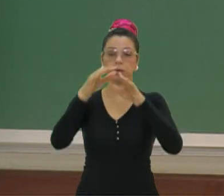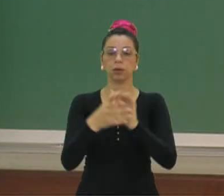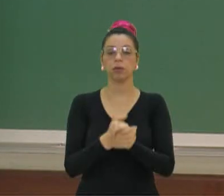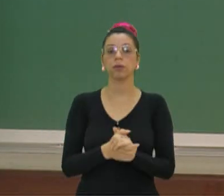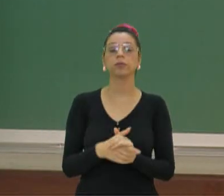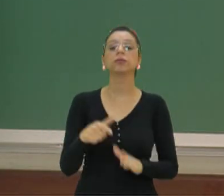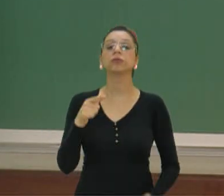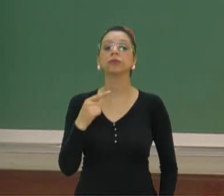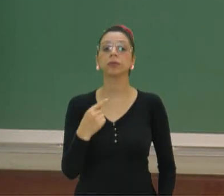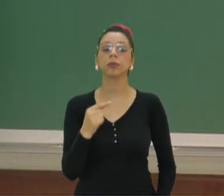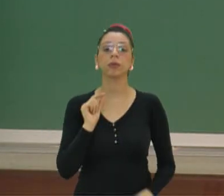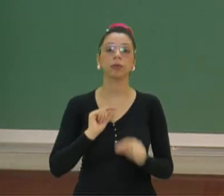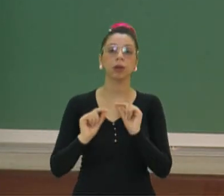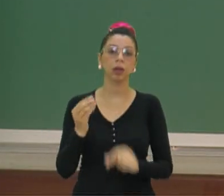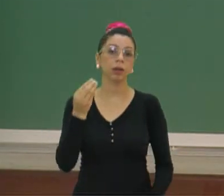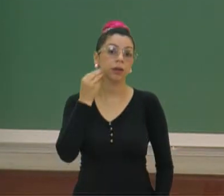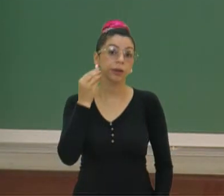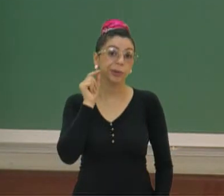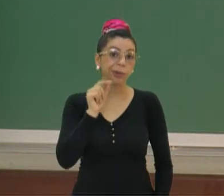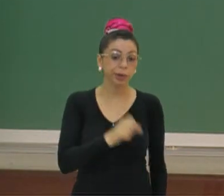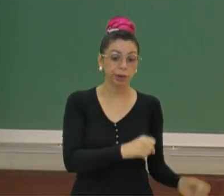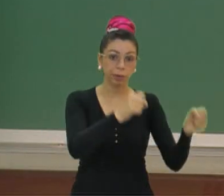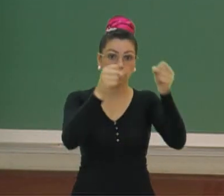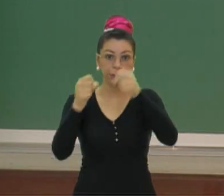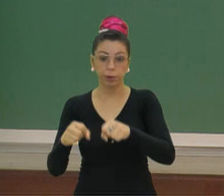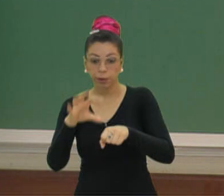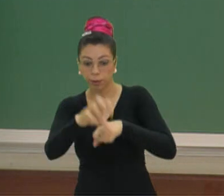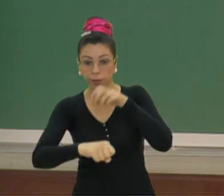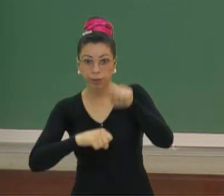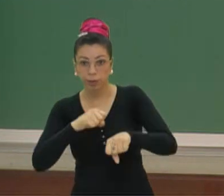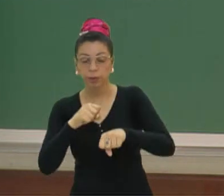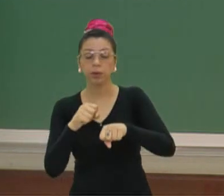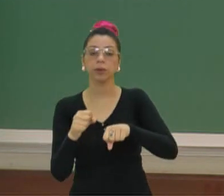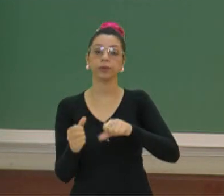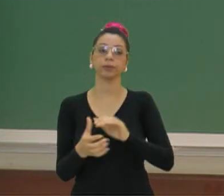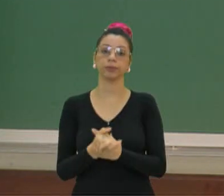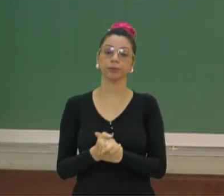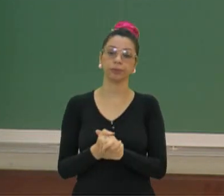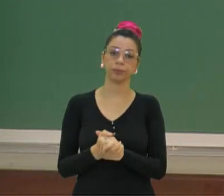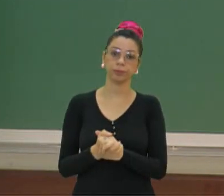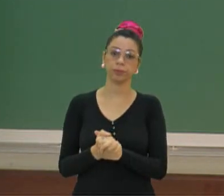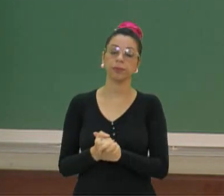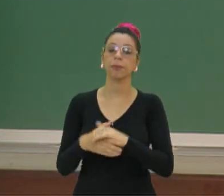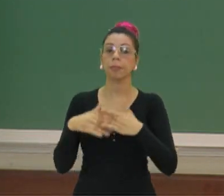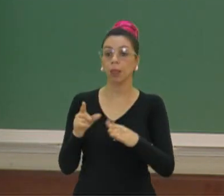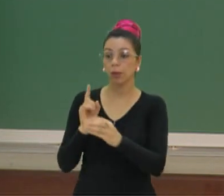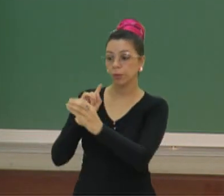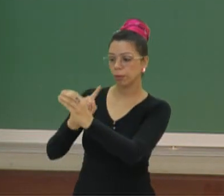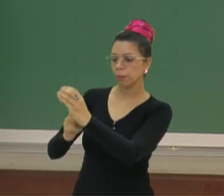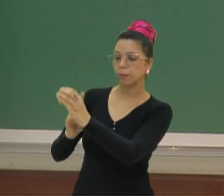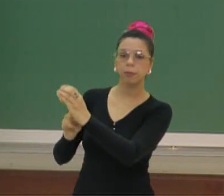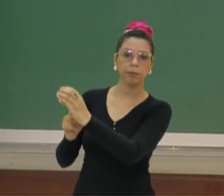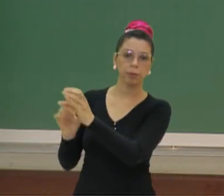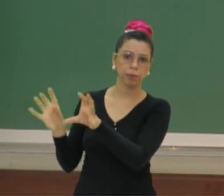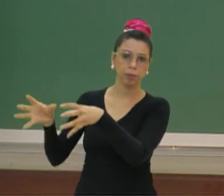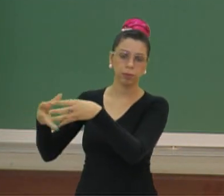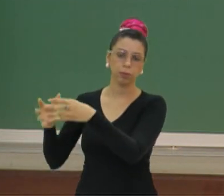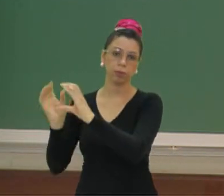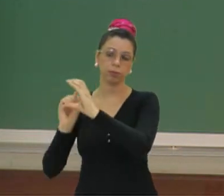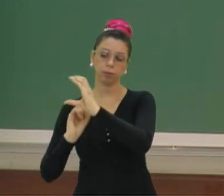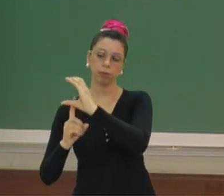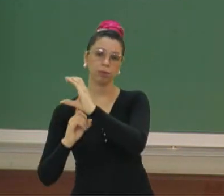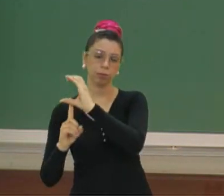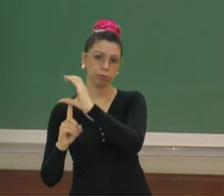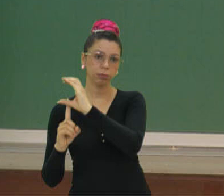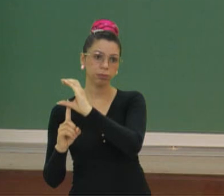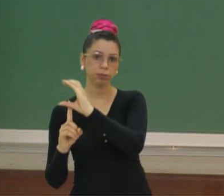poder e, entre os membros da ANL, aqueles que eram do Partido Comunista, que havia sido proibido há um certo tempo, né? Aqueles